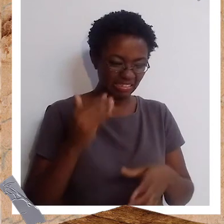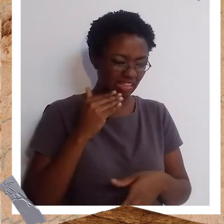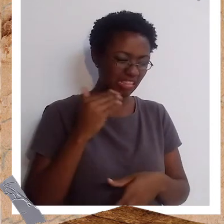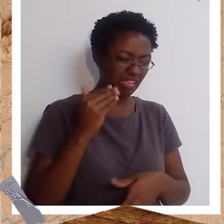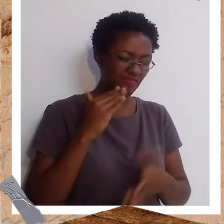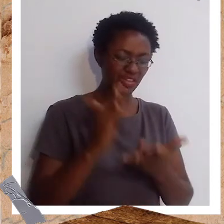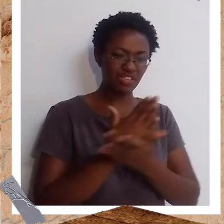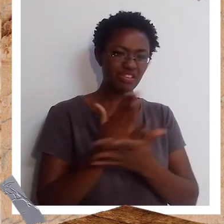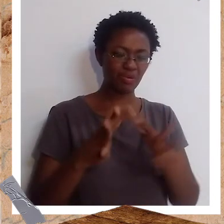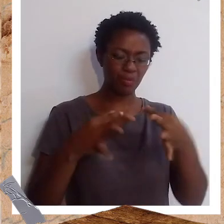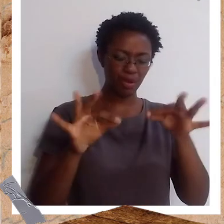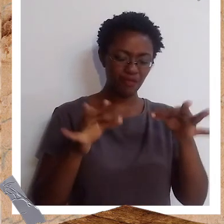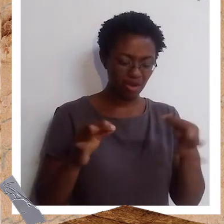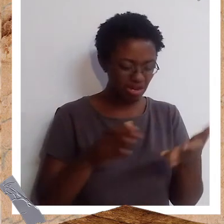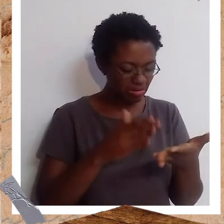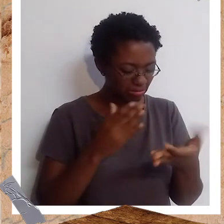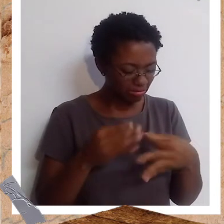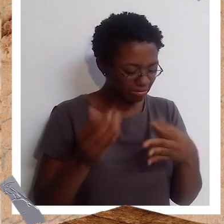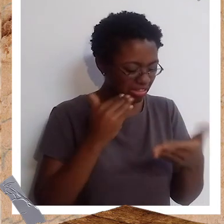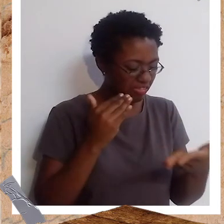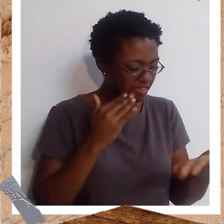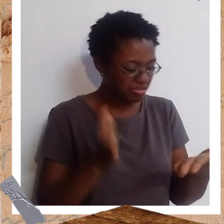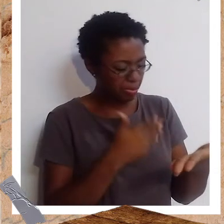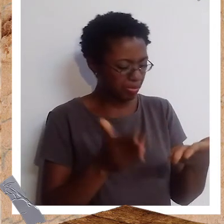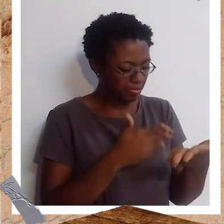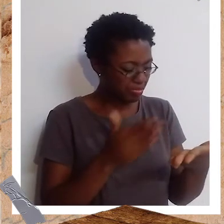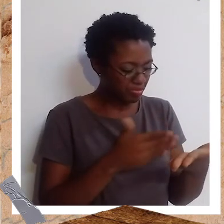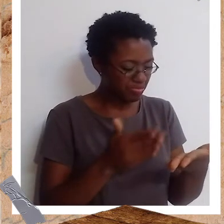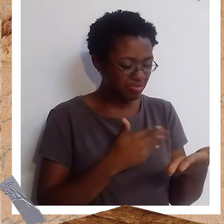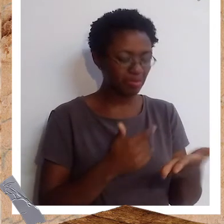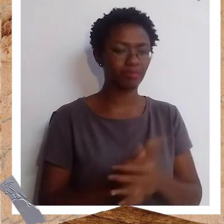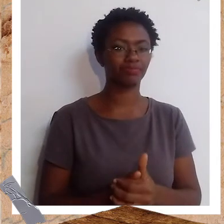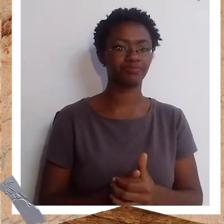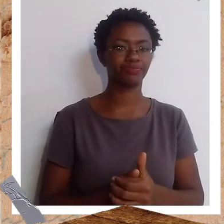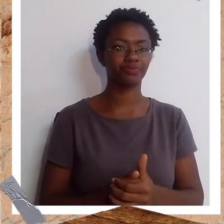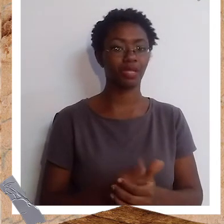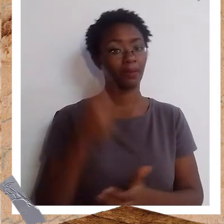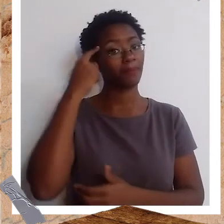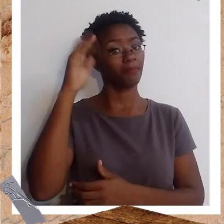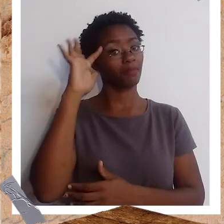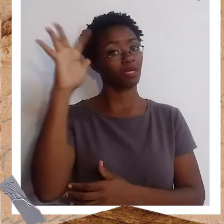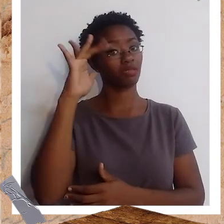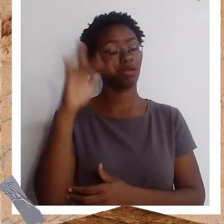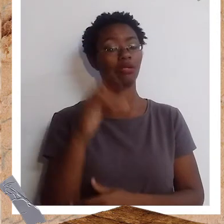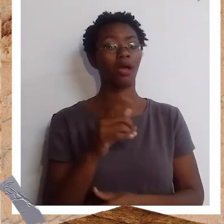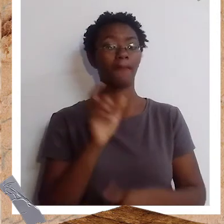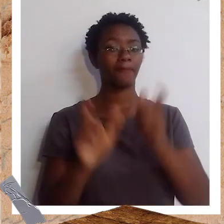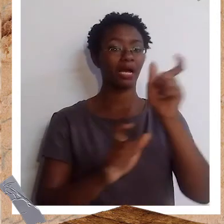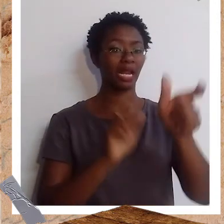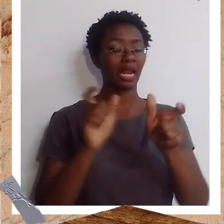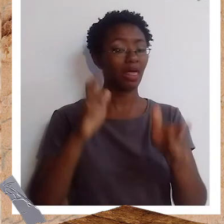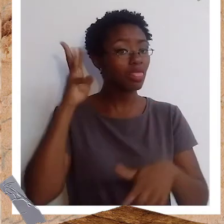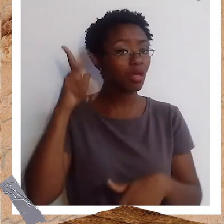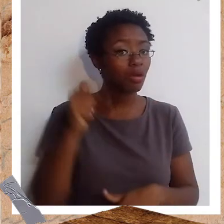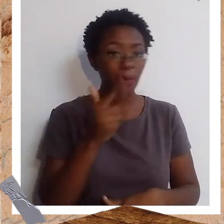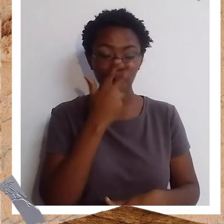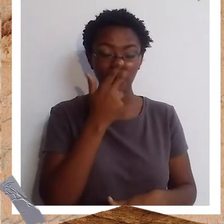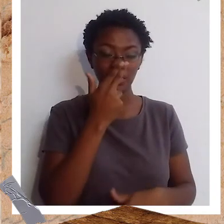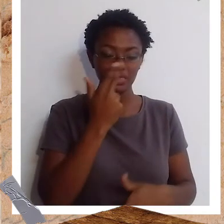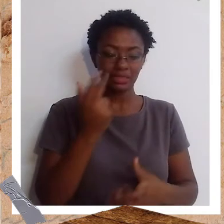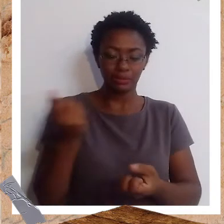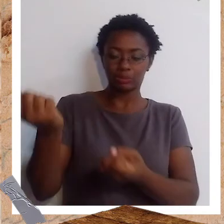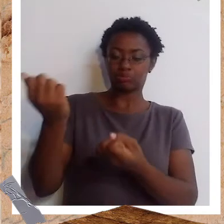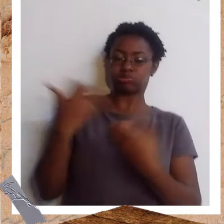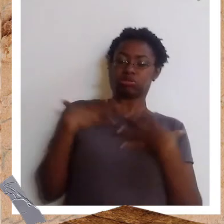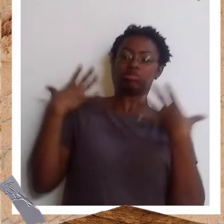folhas. Fico a pensar como as palavras naquela madrugada vieram como tromba d'água, mas veloz que tua